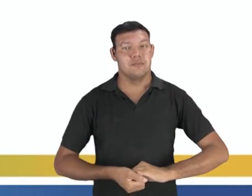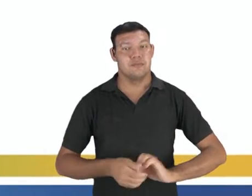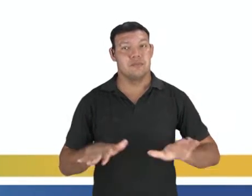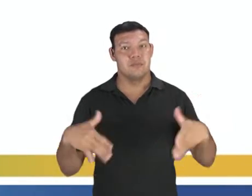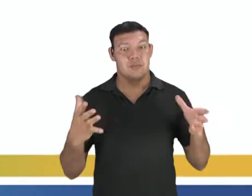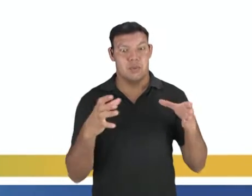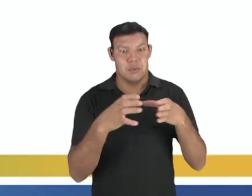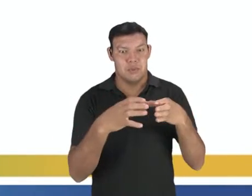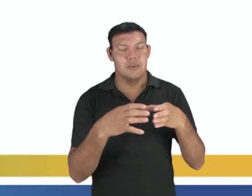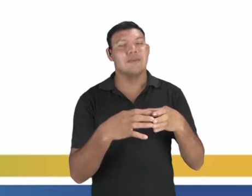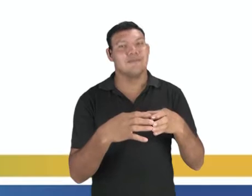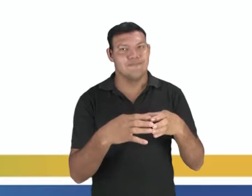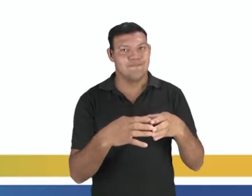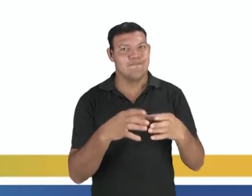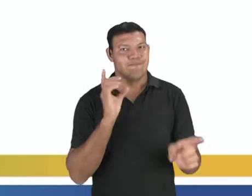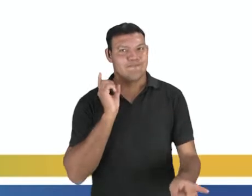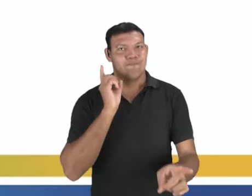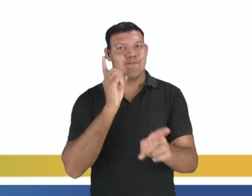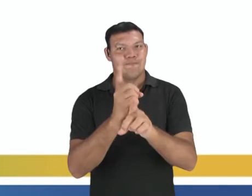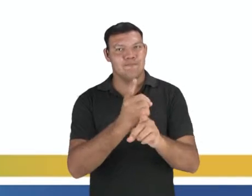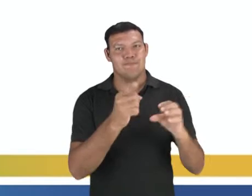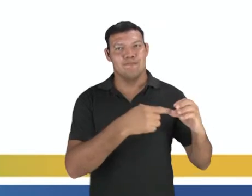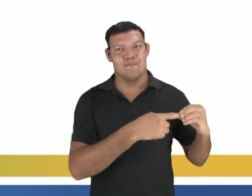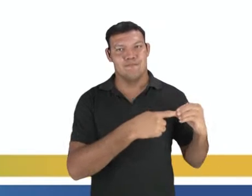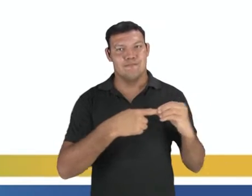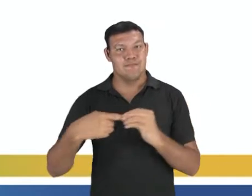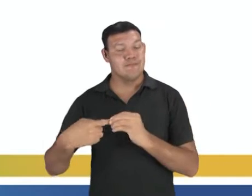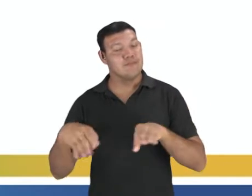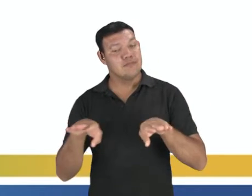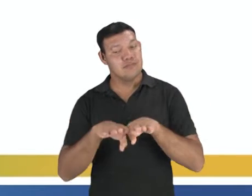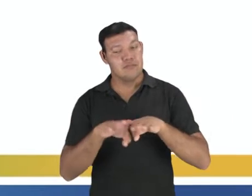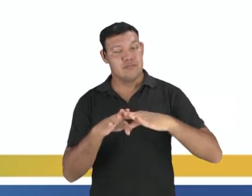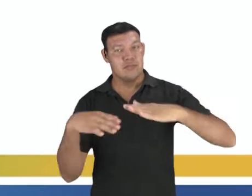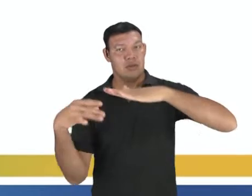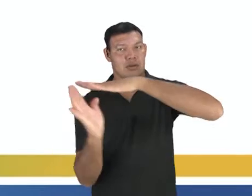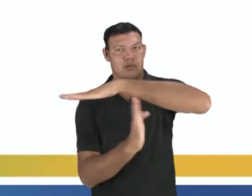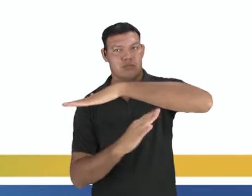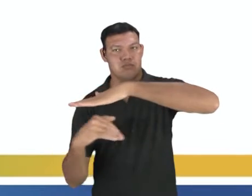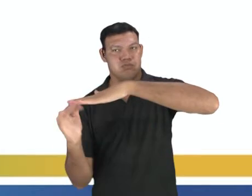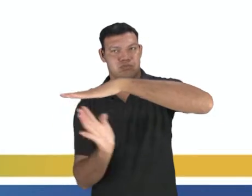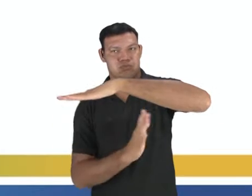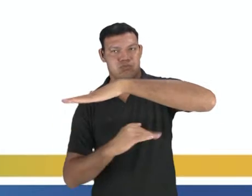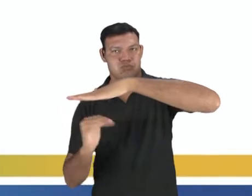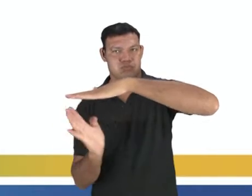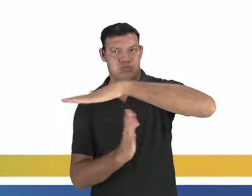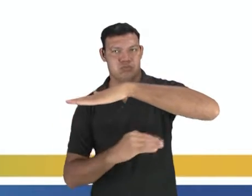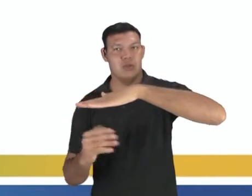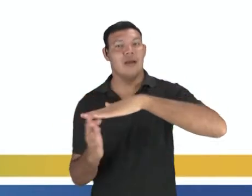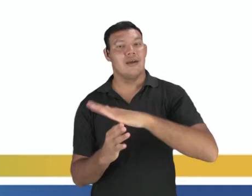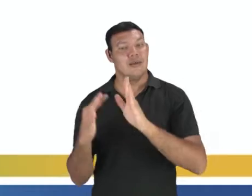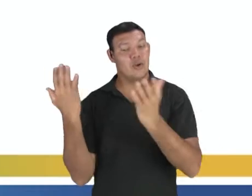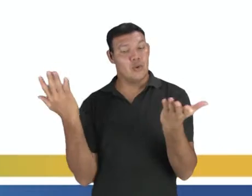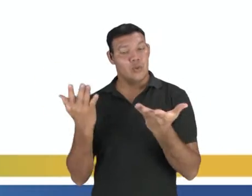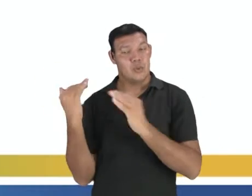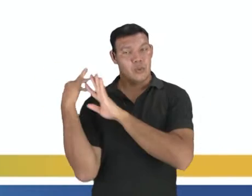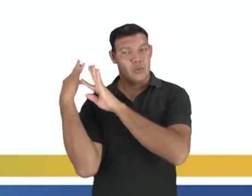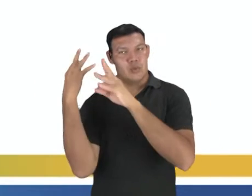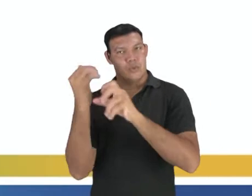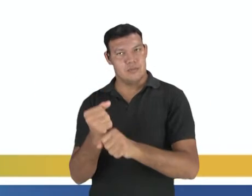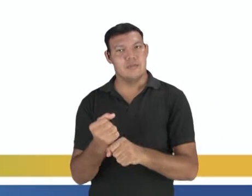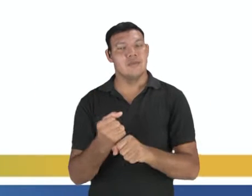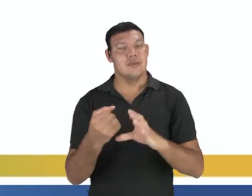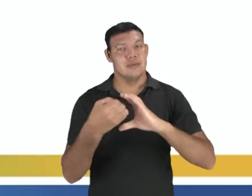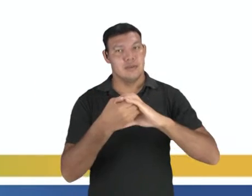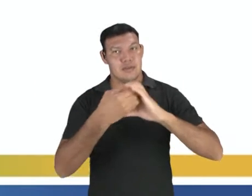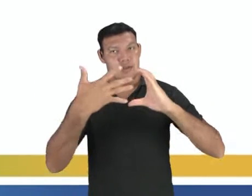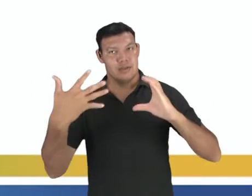Nesse grupo é onde vamos encontrar os protozoários e as algas. E aí, na aula de hoje, a gente vai relembrar um pouco das características